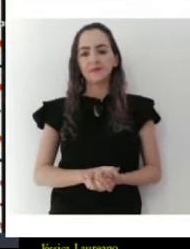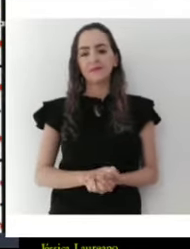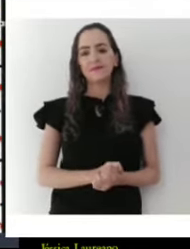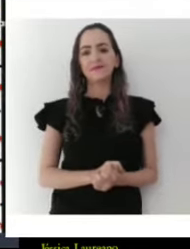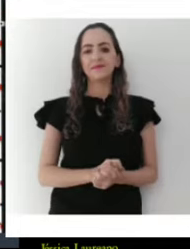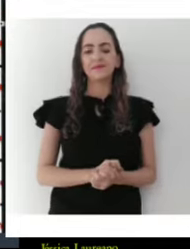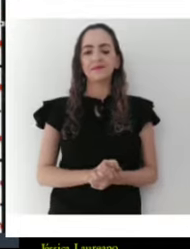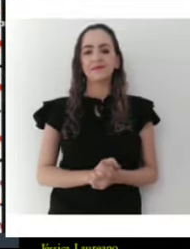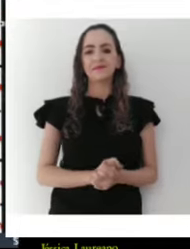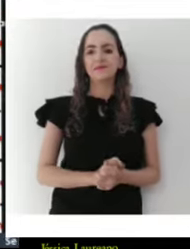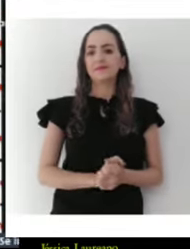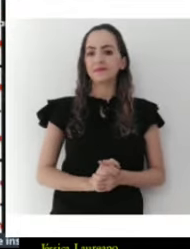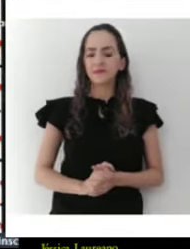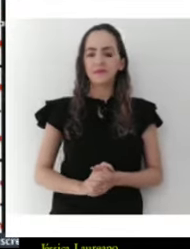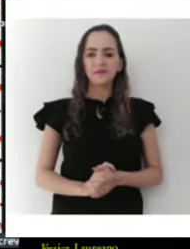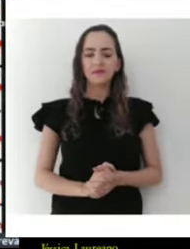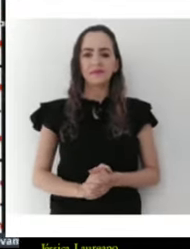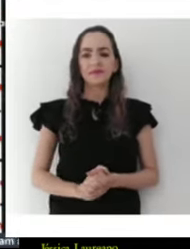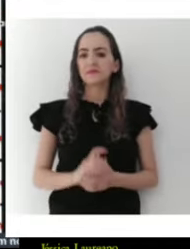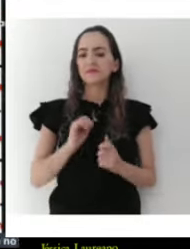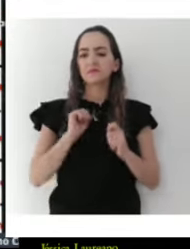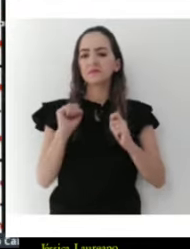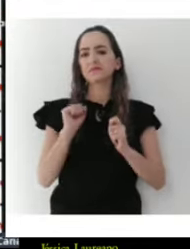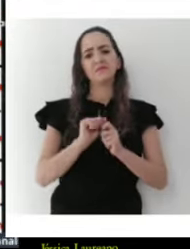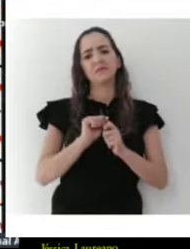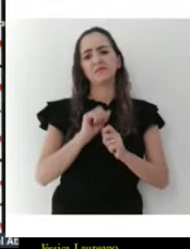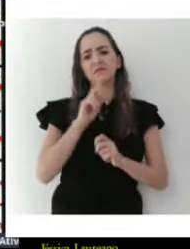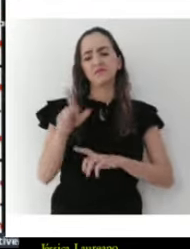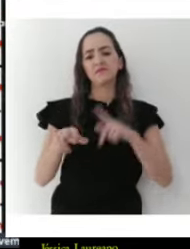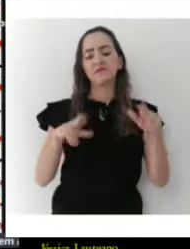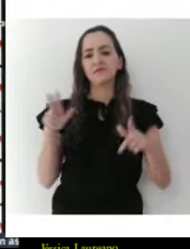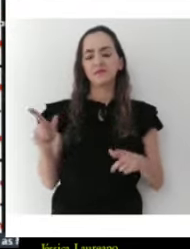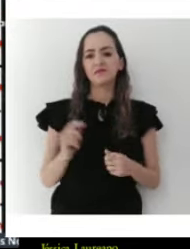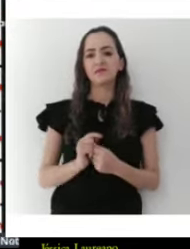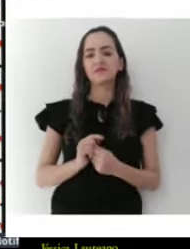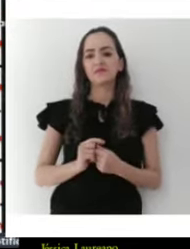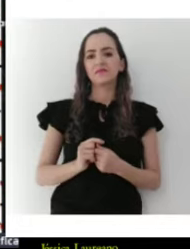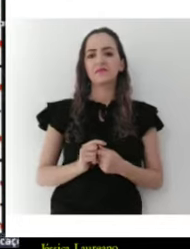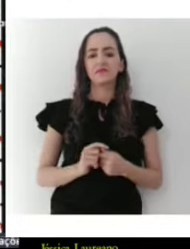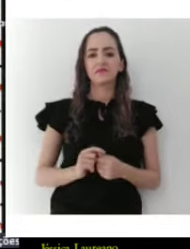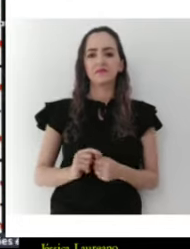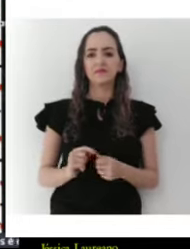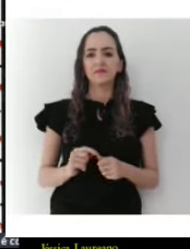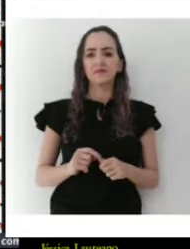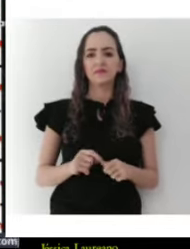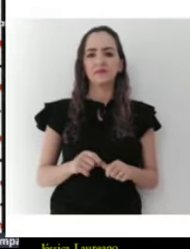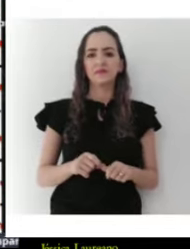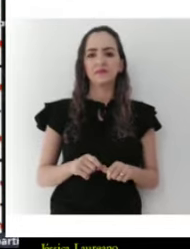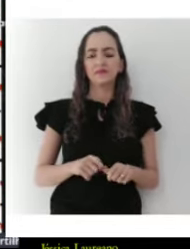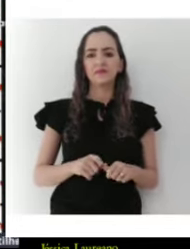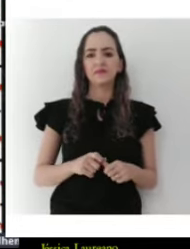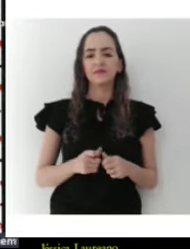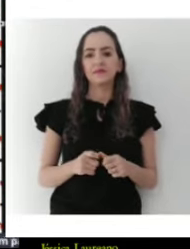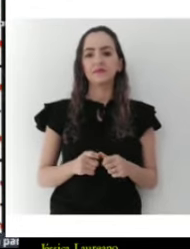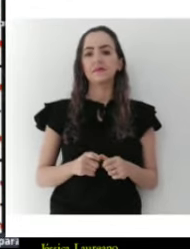E uma dessas noções relacionadas à operação da divisão é a conta de... é a noção de